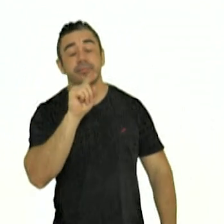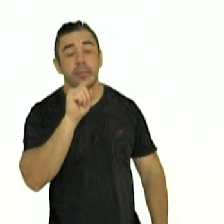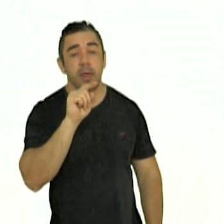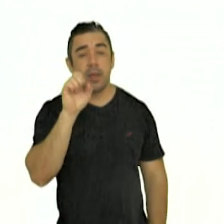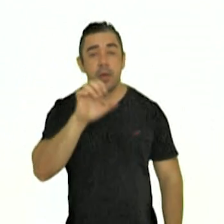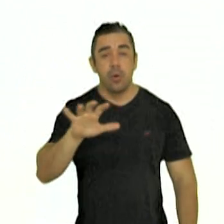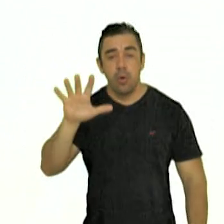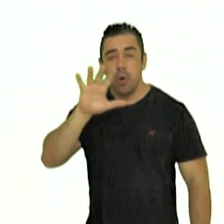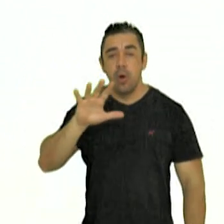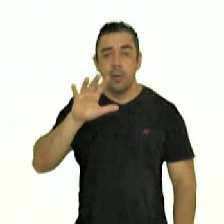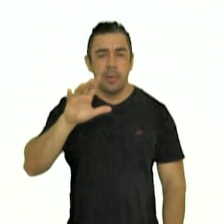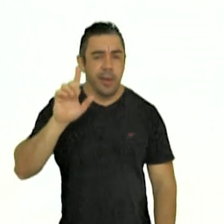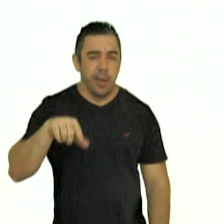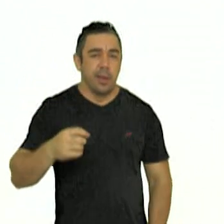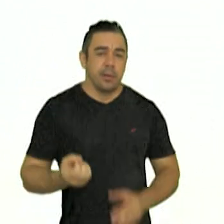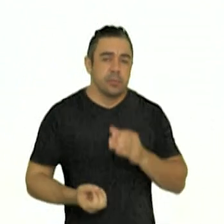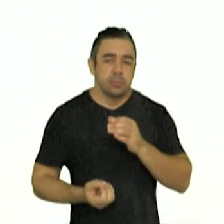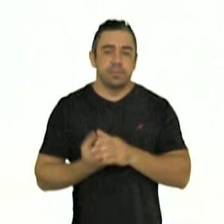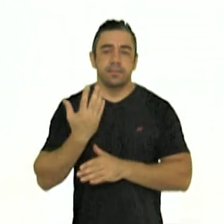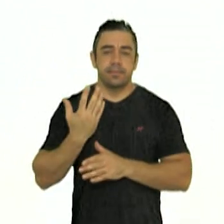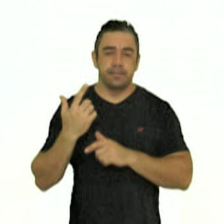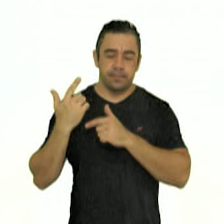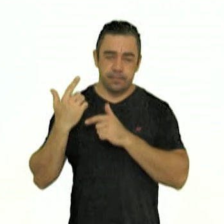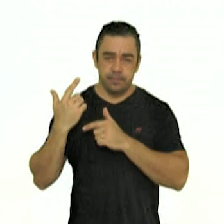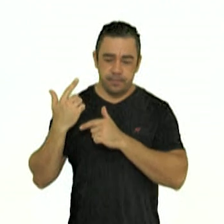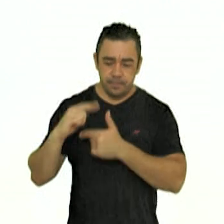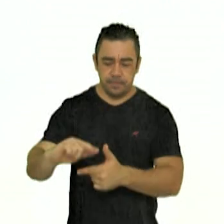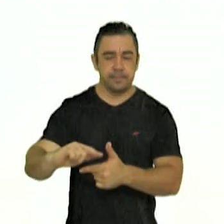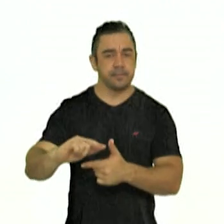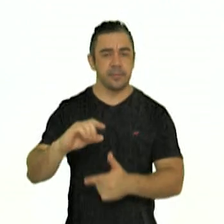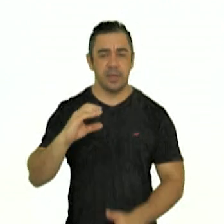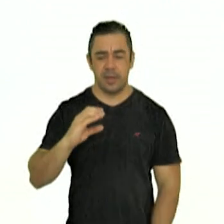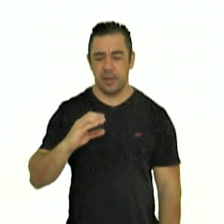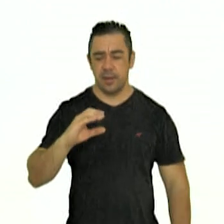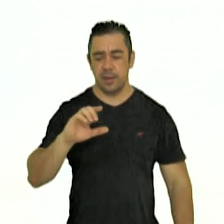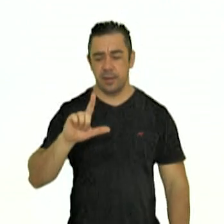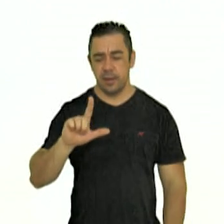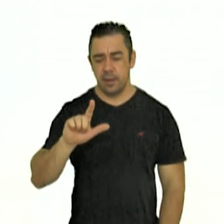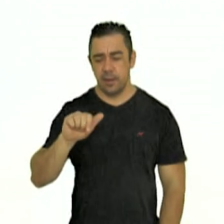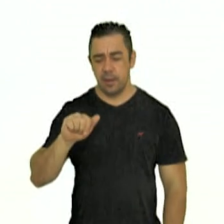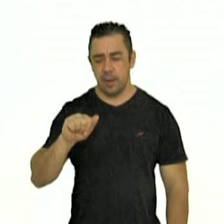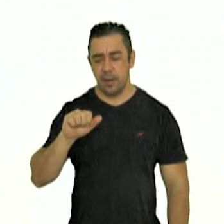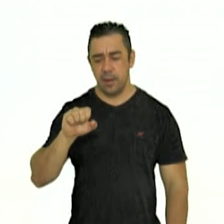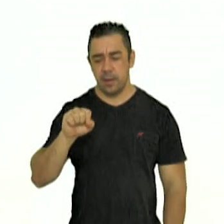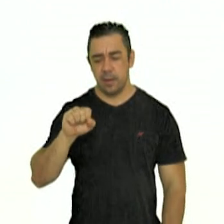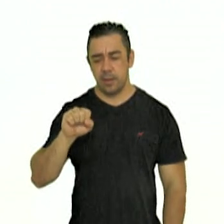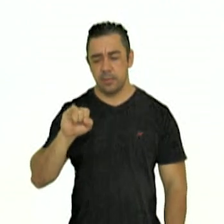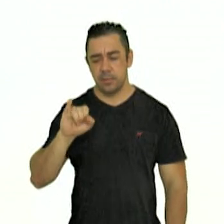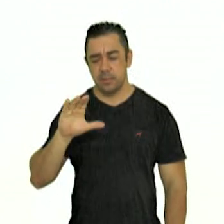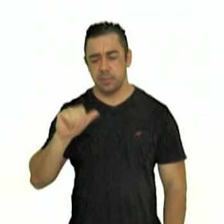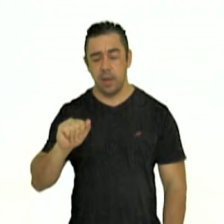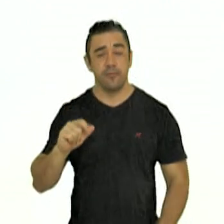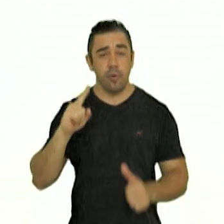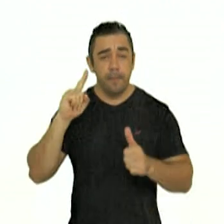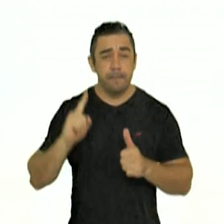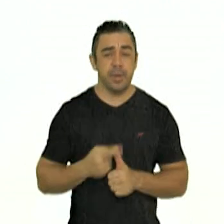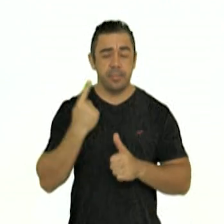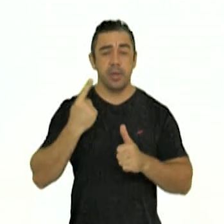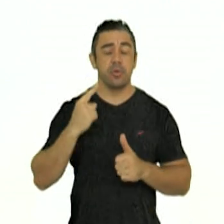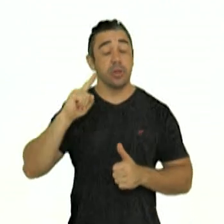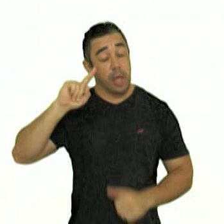tipo de industrialização clássica. Clássica porque foi a primeira, né? O primeiro modelo a ser desenvolvido, depois foi sendo copiado esse modelo pelo